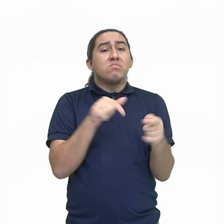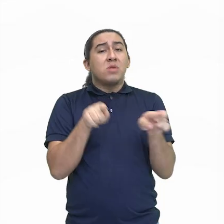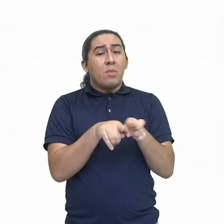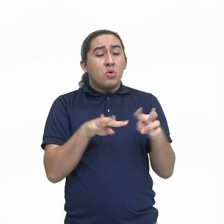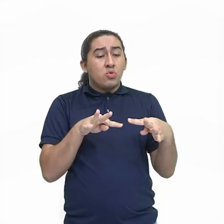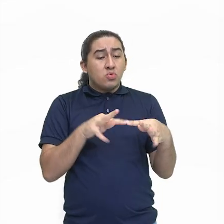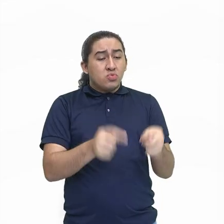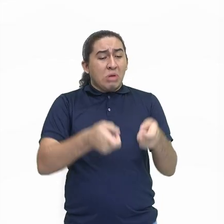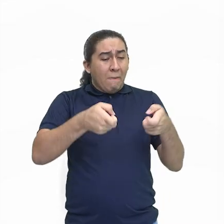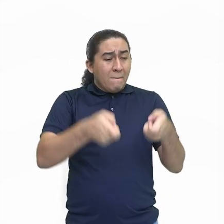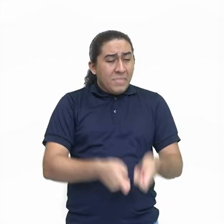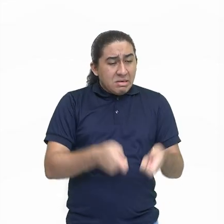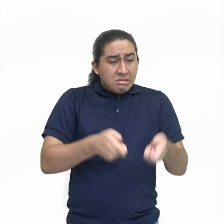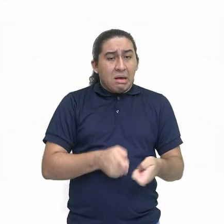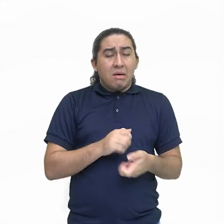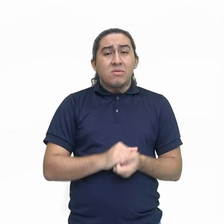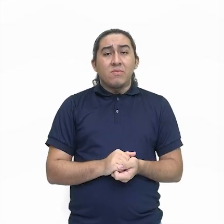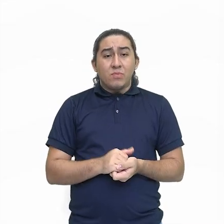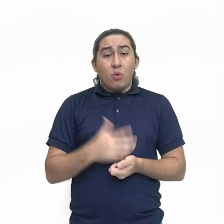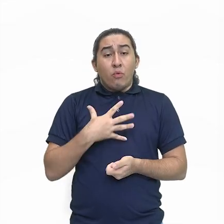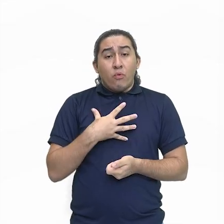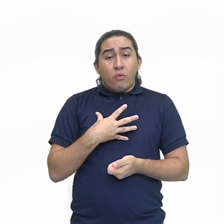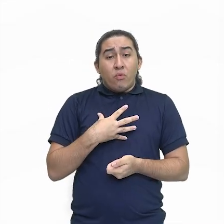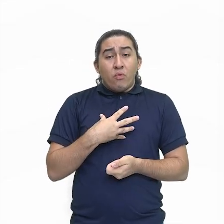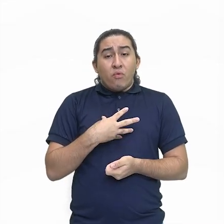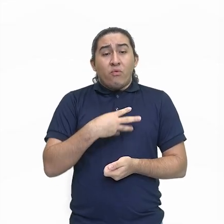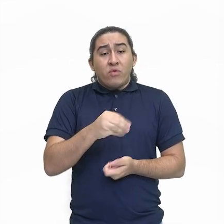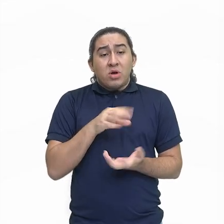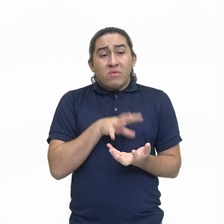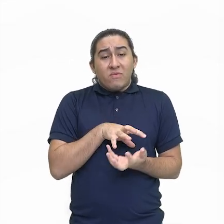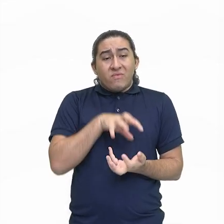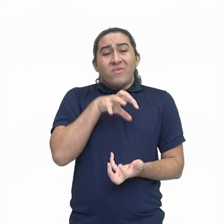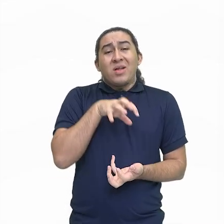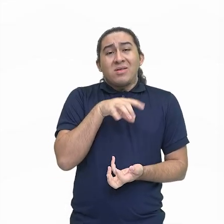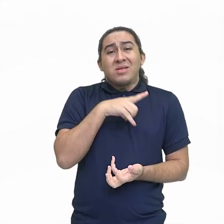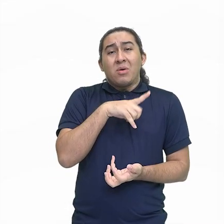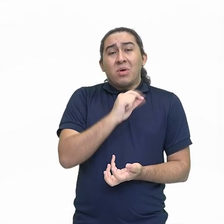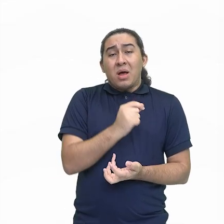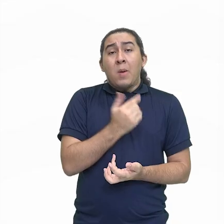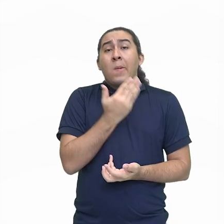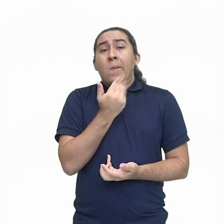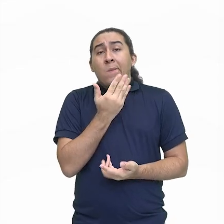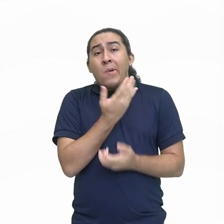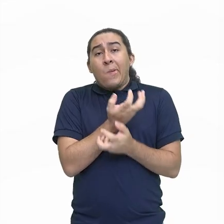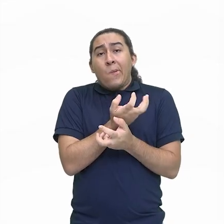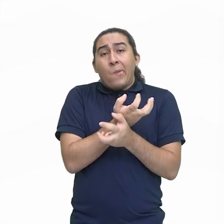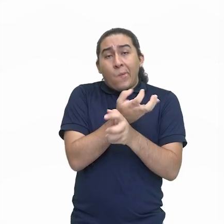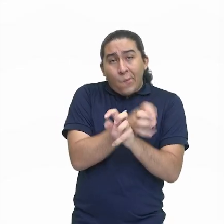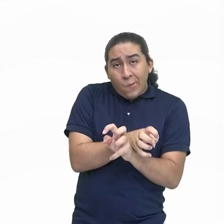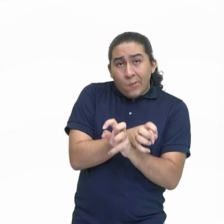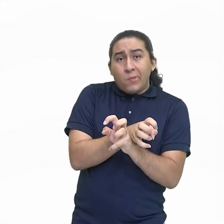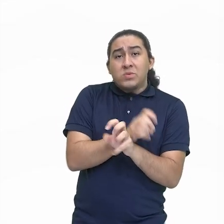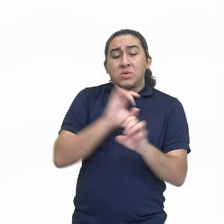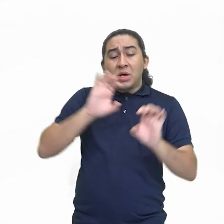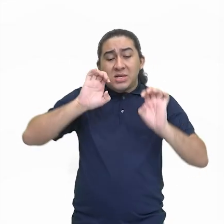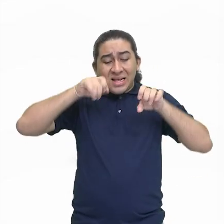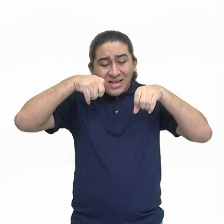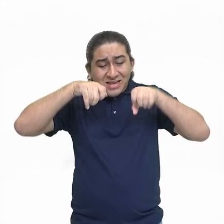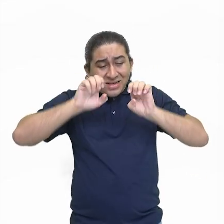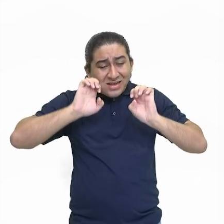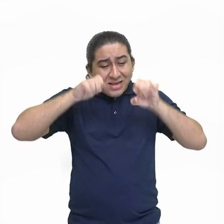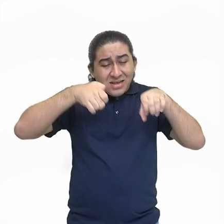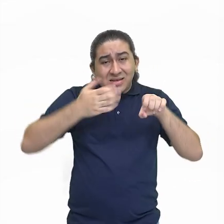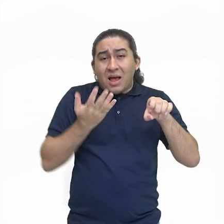menino mais velho esbrugava um osso com apetite. Ele pegava um osso